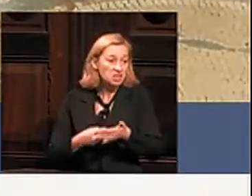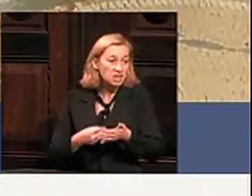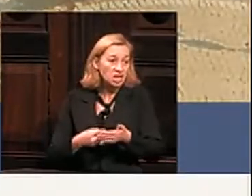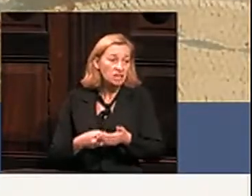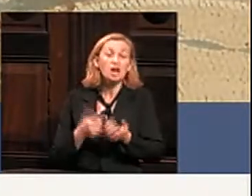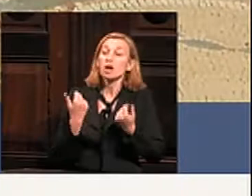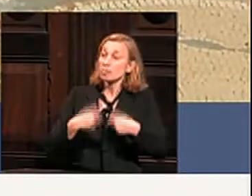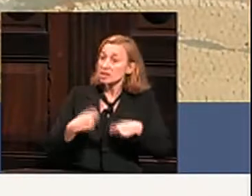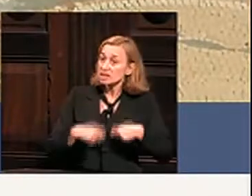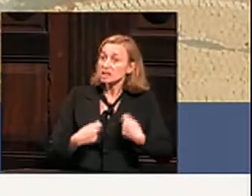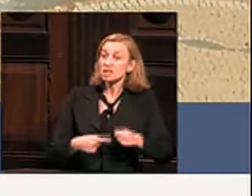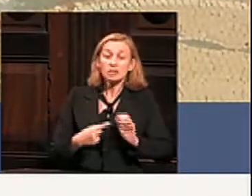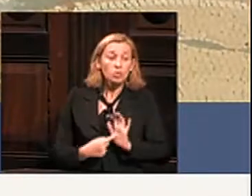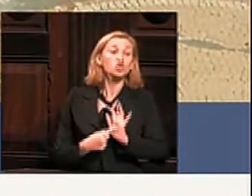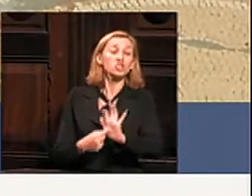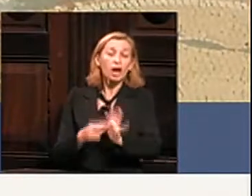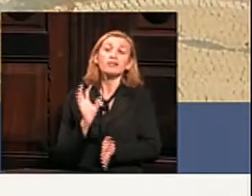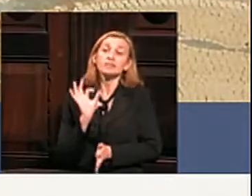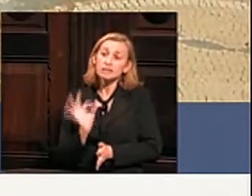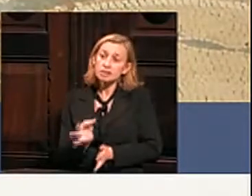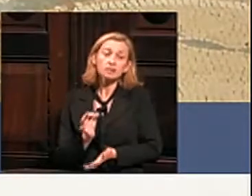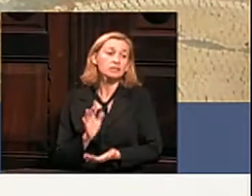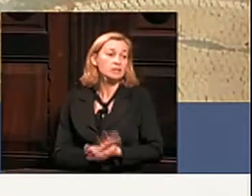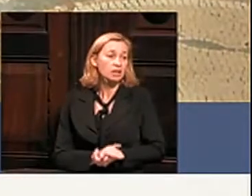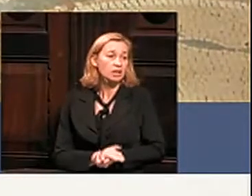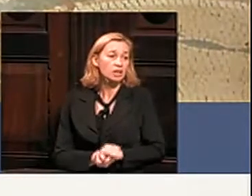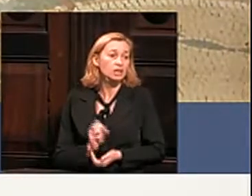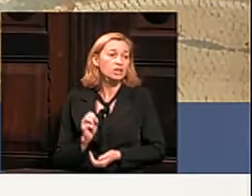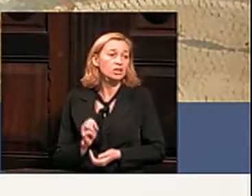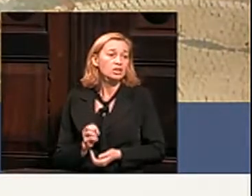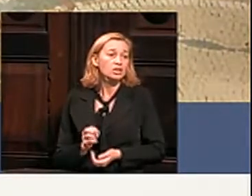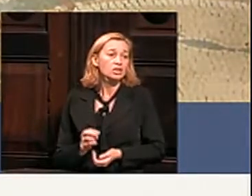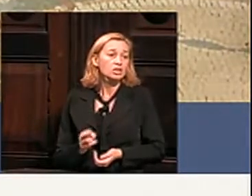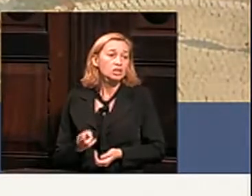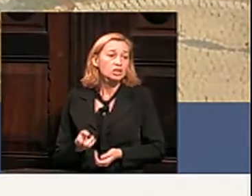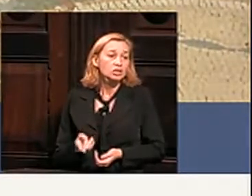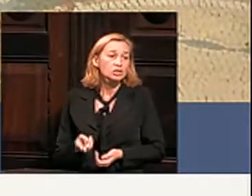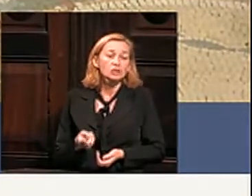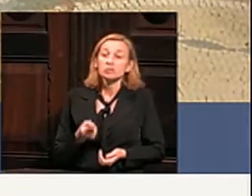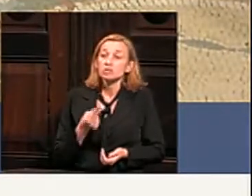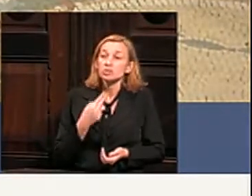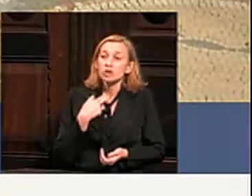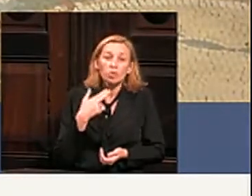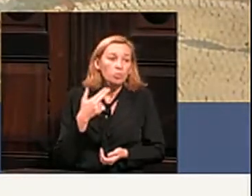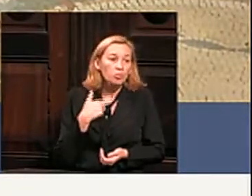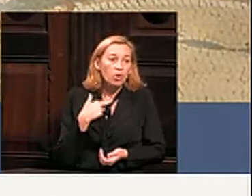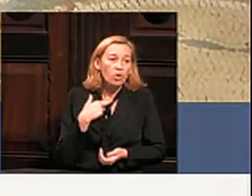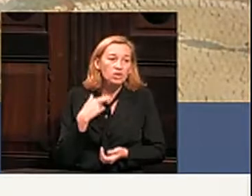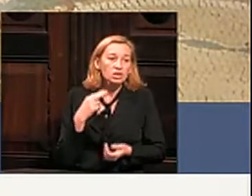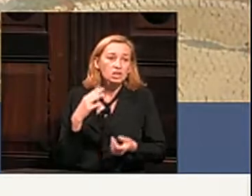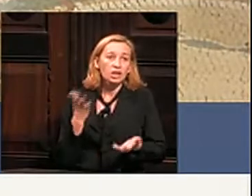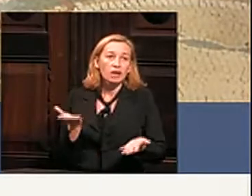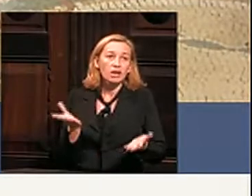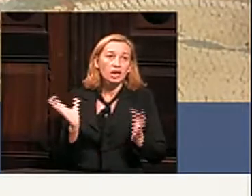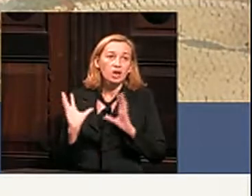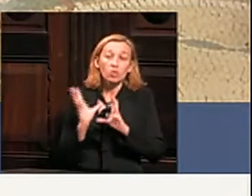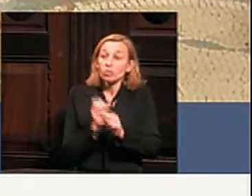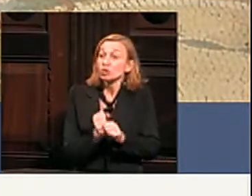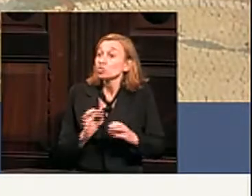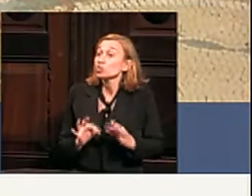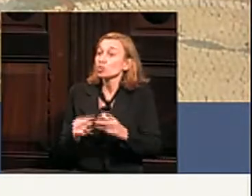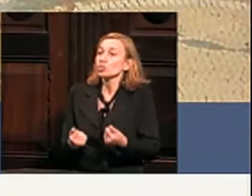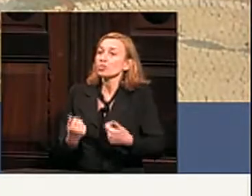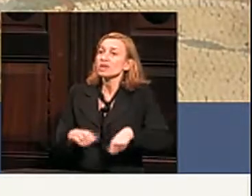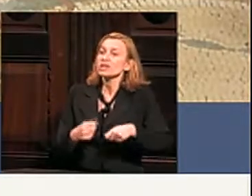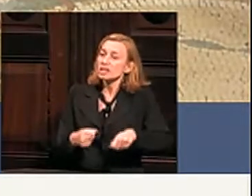ter parecer, e esse parecer não é que não possa ser conclusivo, não deve ser conclusivo, porque essa é uma atribuição do Tribunal de Contas do